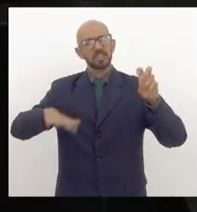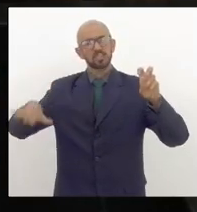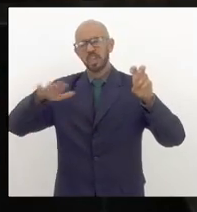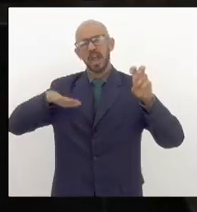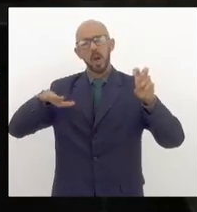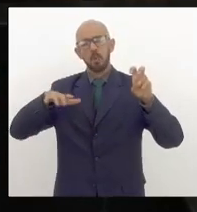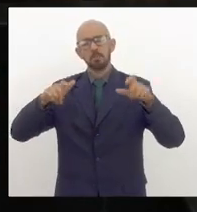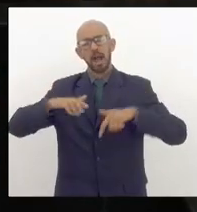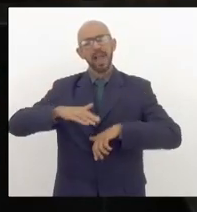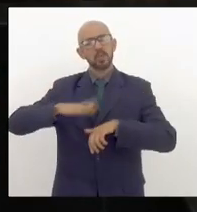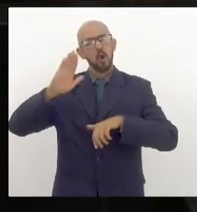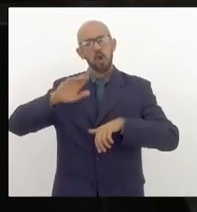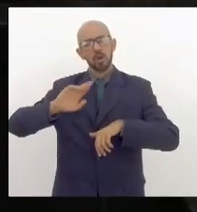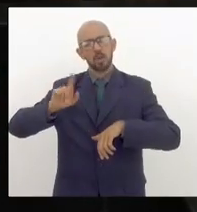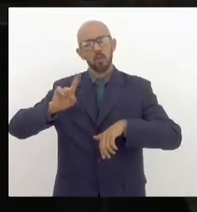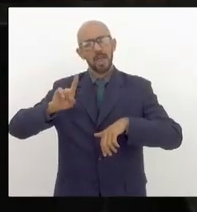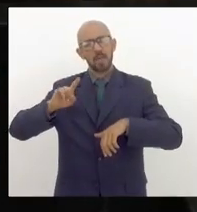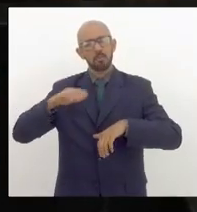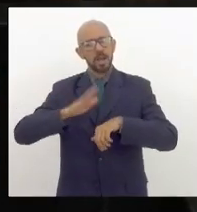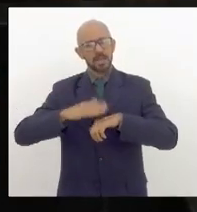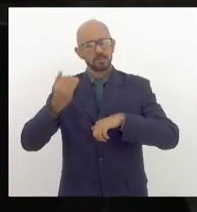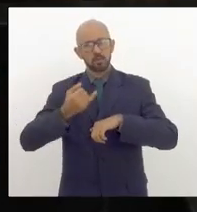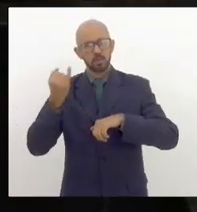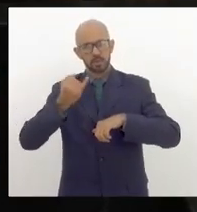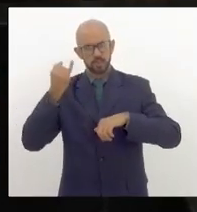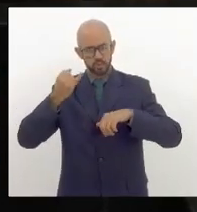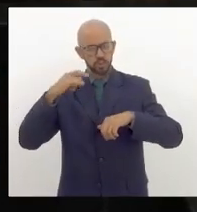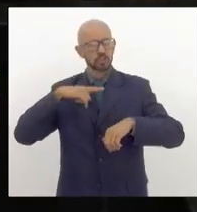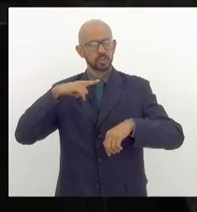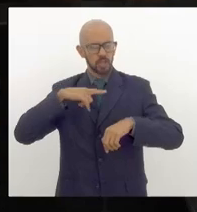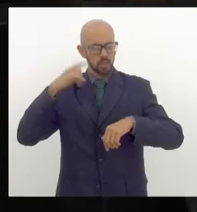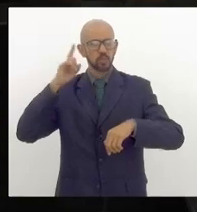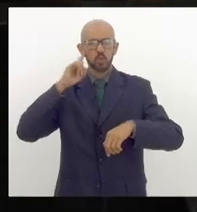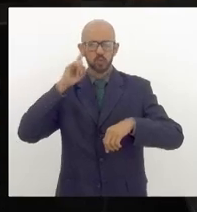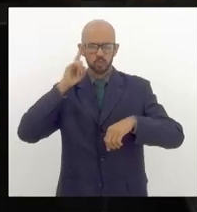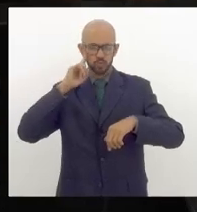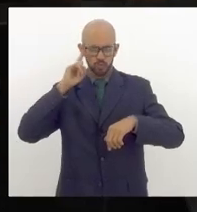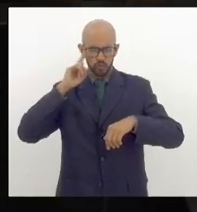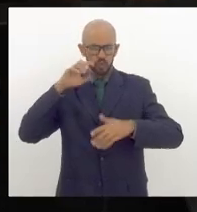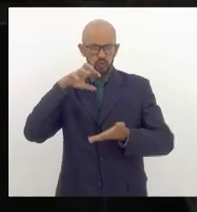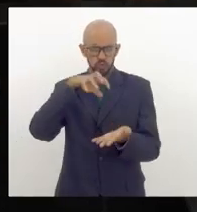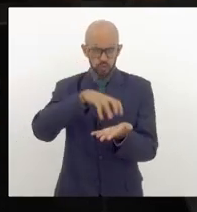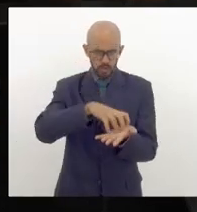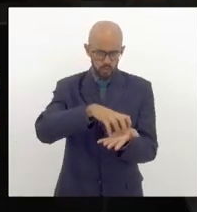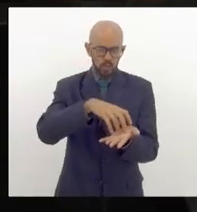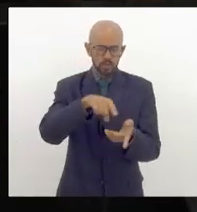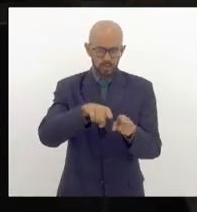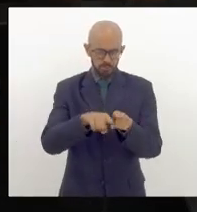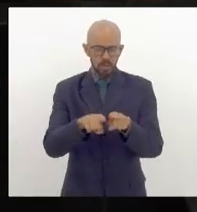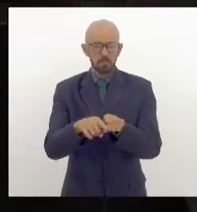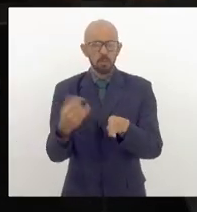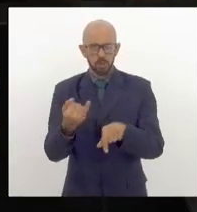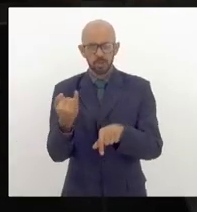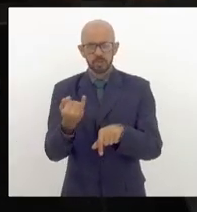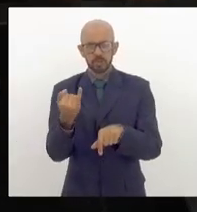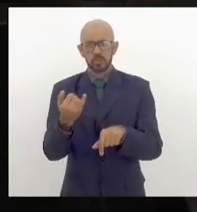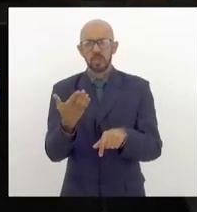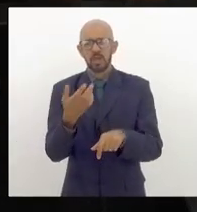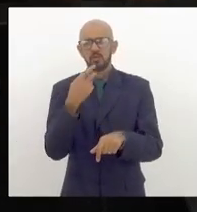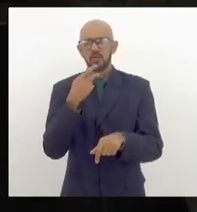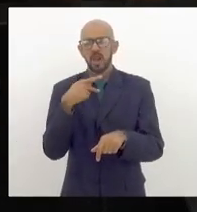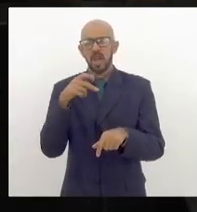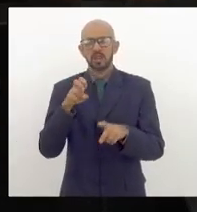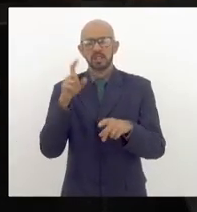grandes abordagens o cotidiano que acontece no dia-a-dia das instituições é muito central e eu quero que fazer menção